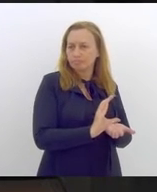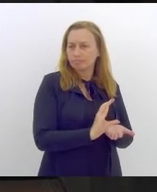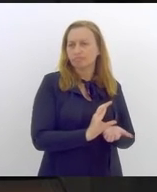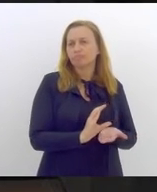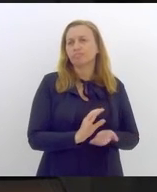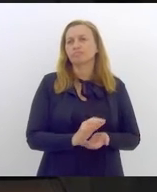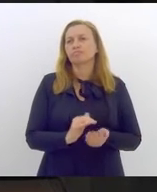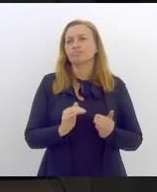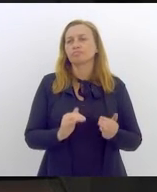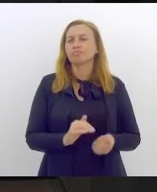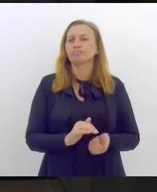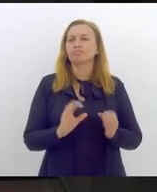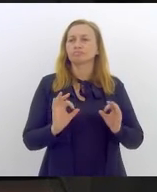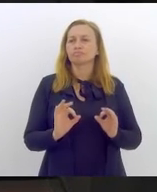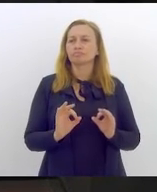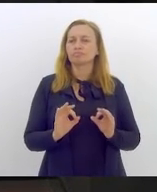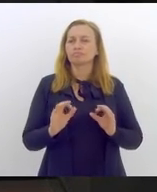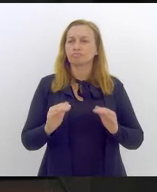extraordinários